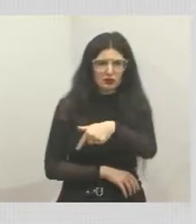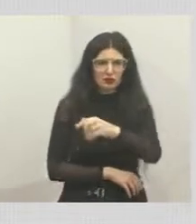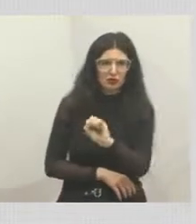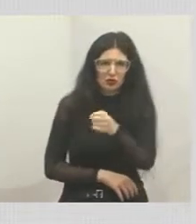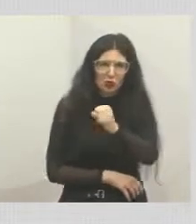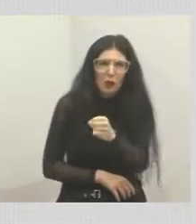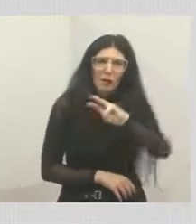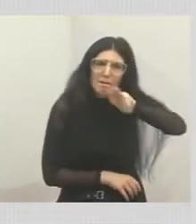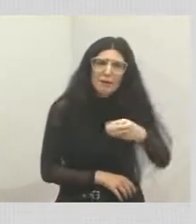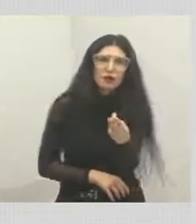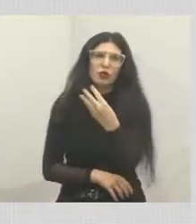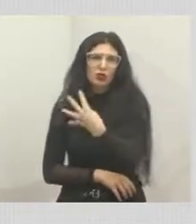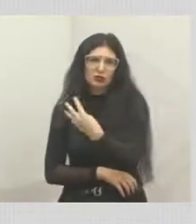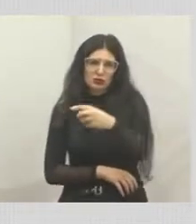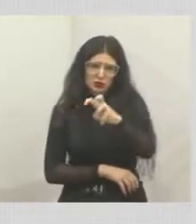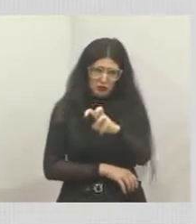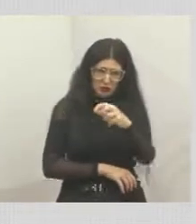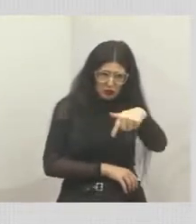378.457.000, chegando a